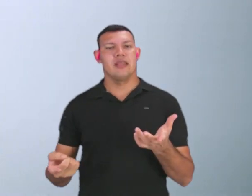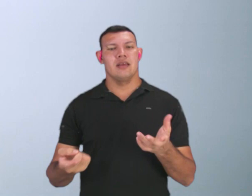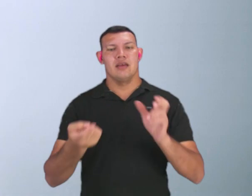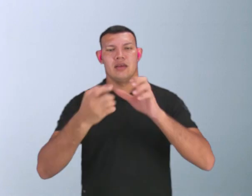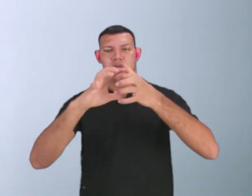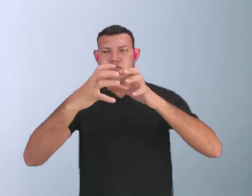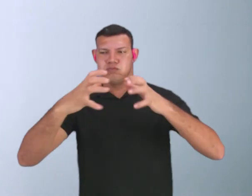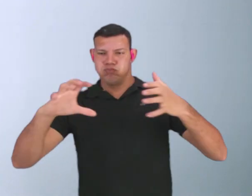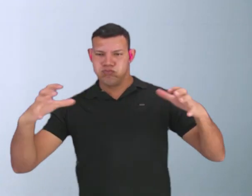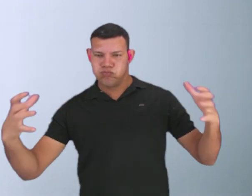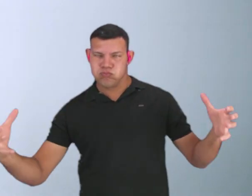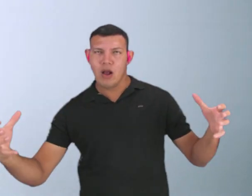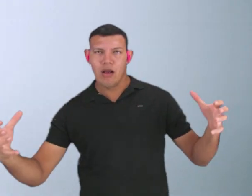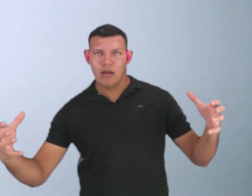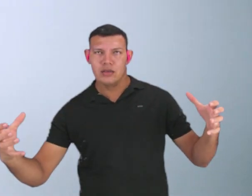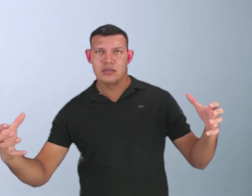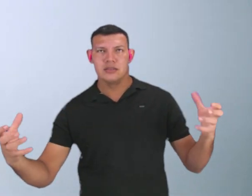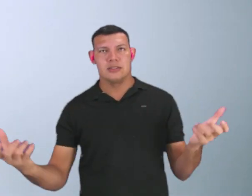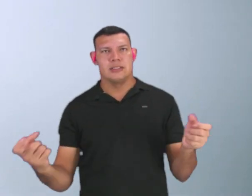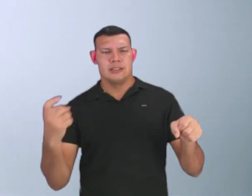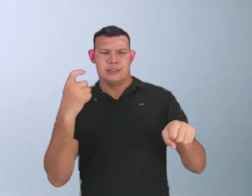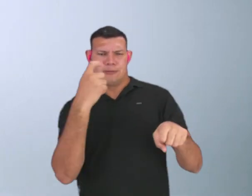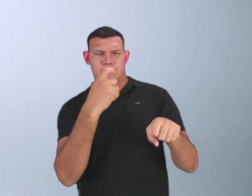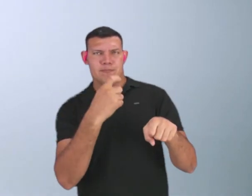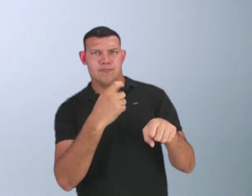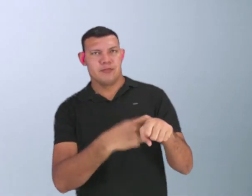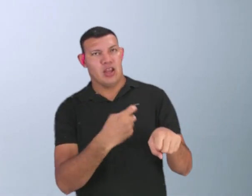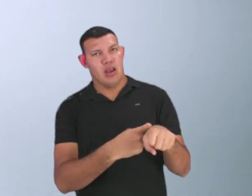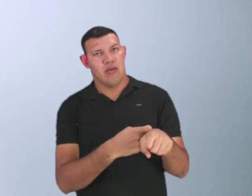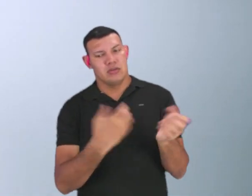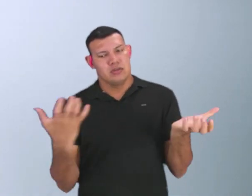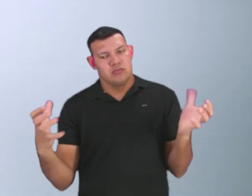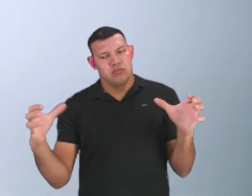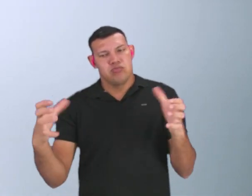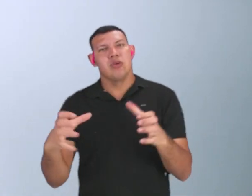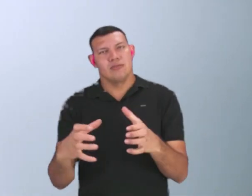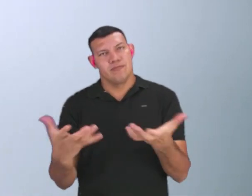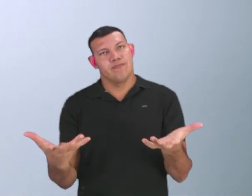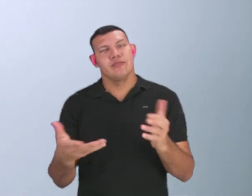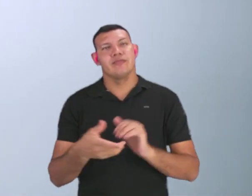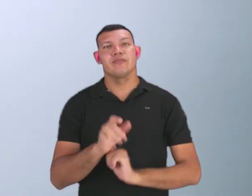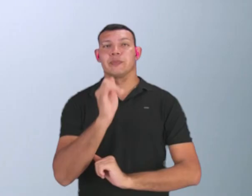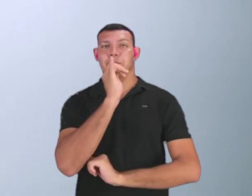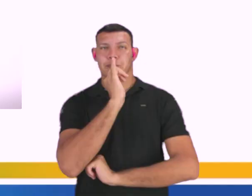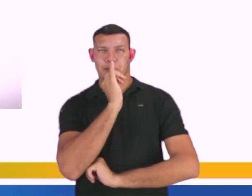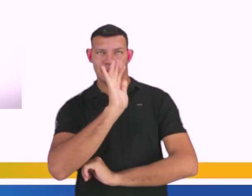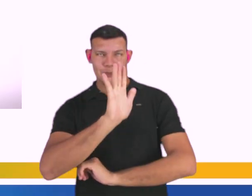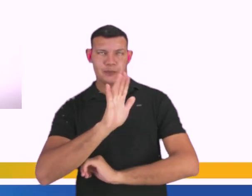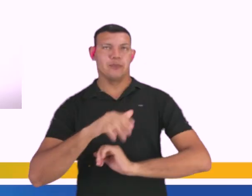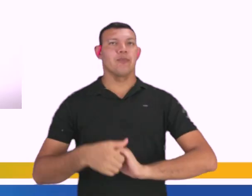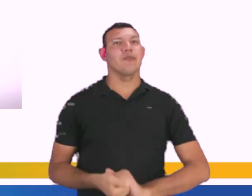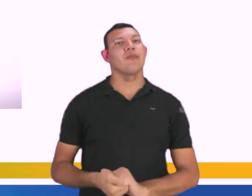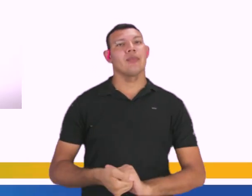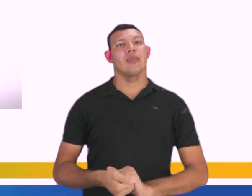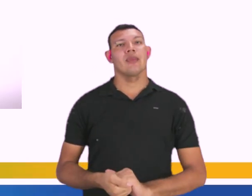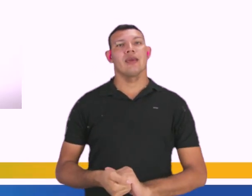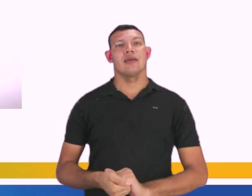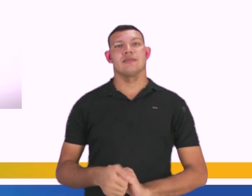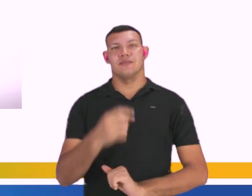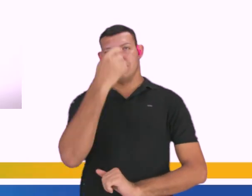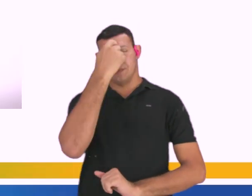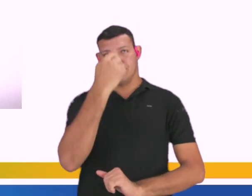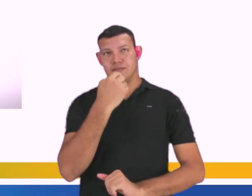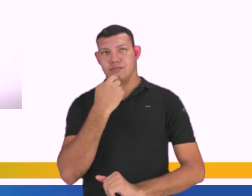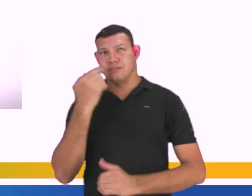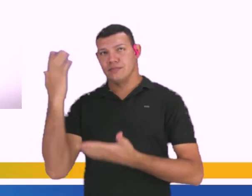nesse volume vai dizer se ele é um material mais denso ou um material menos denso. Vamos verificar aqui, na figura.